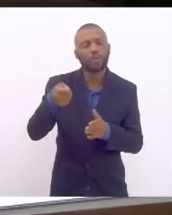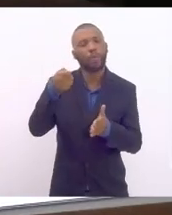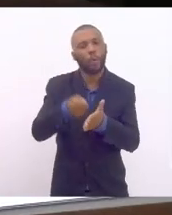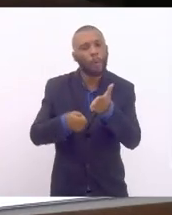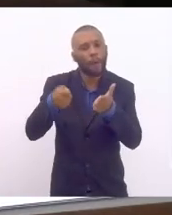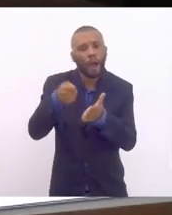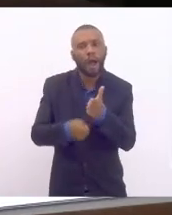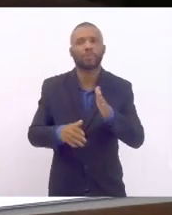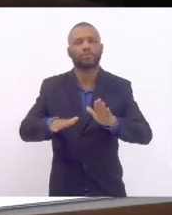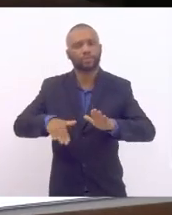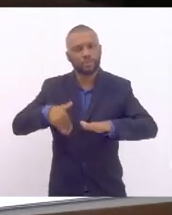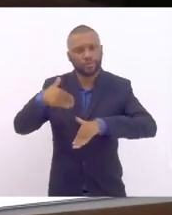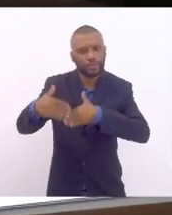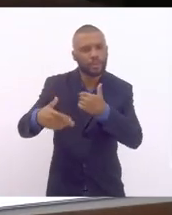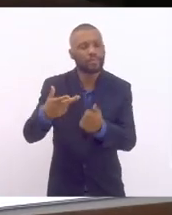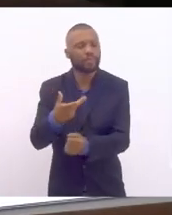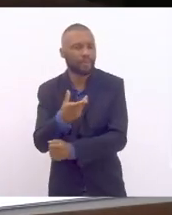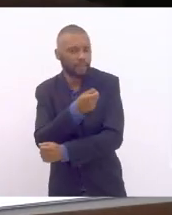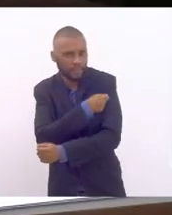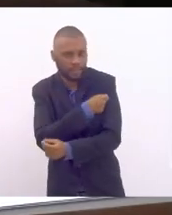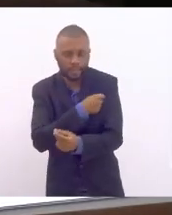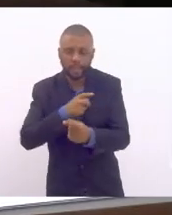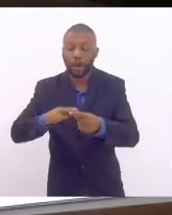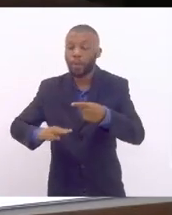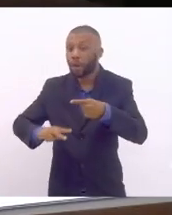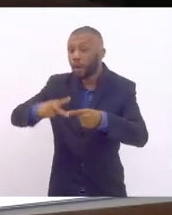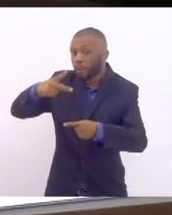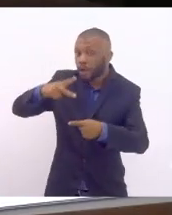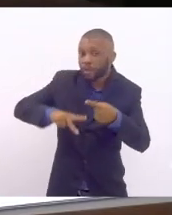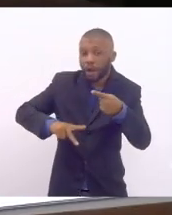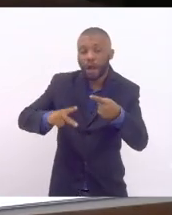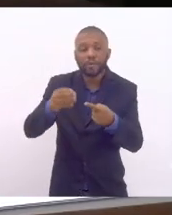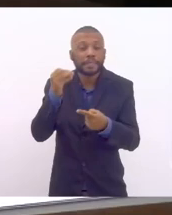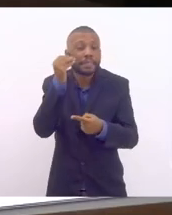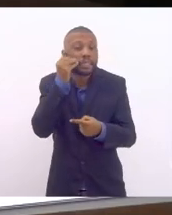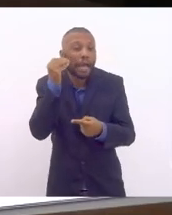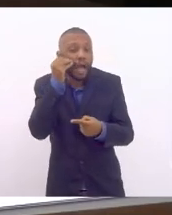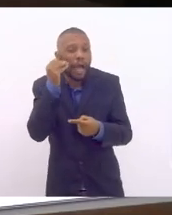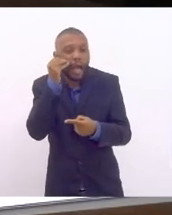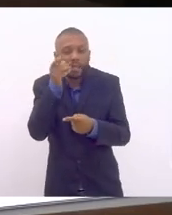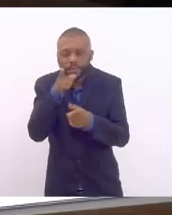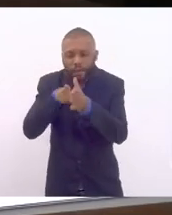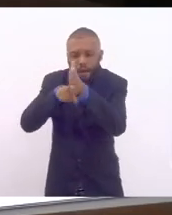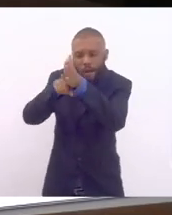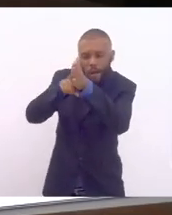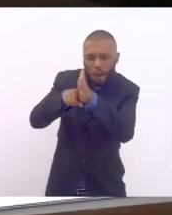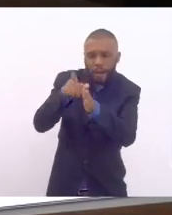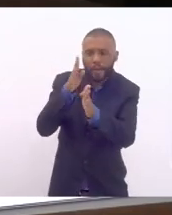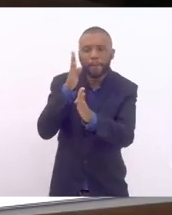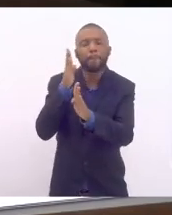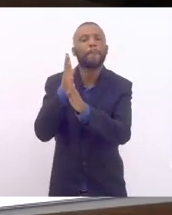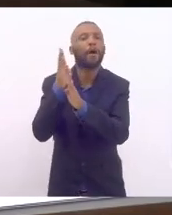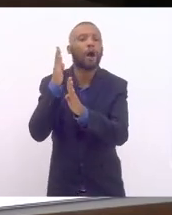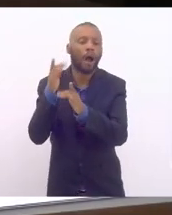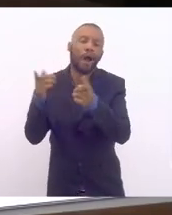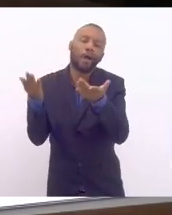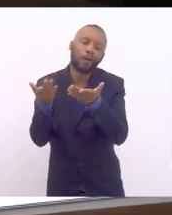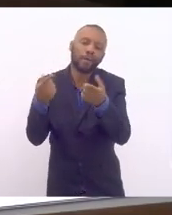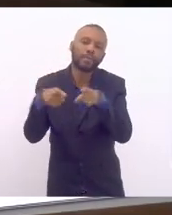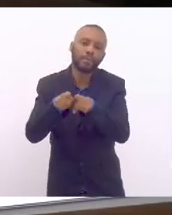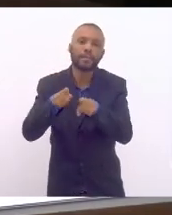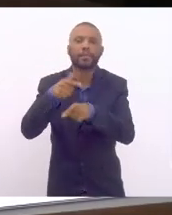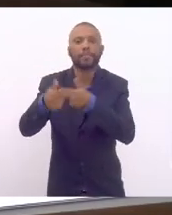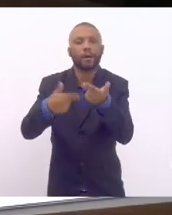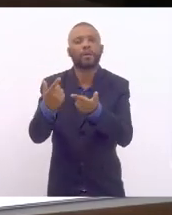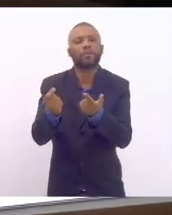desenvolvimento de vacina um laboratório de teste e detecção que agora também já atua com a questão